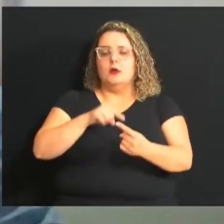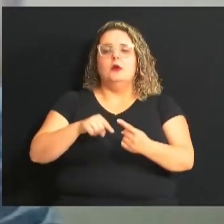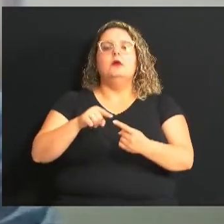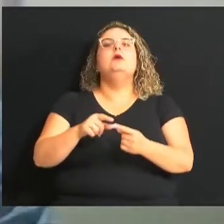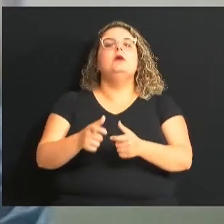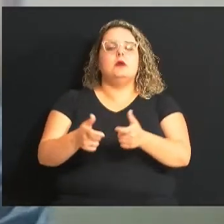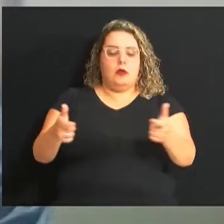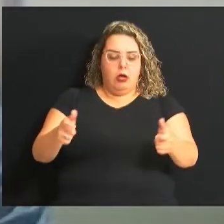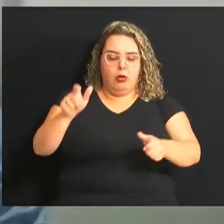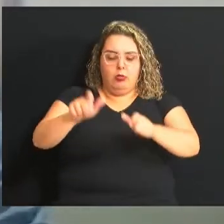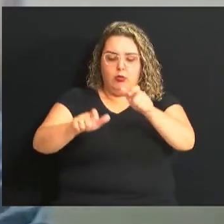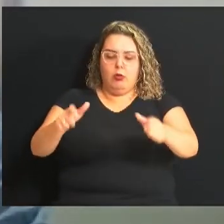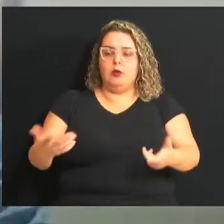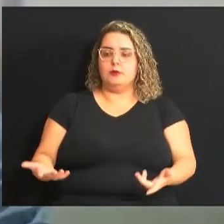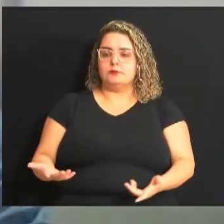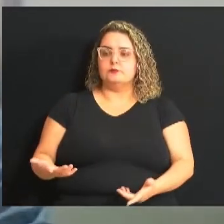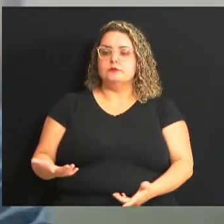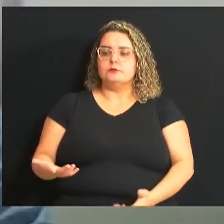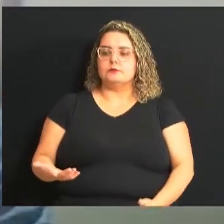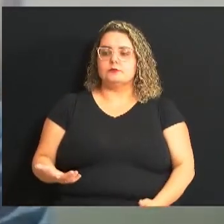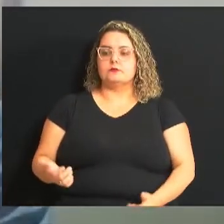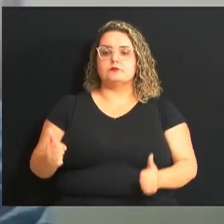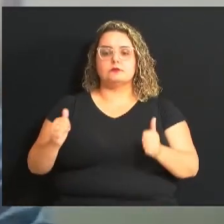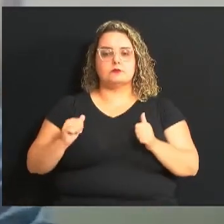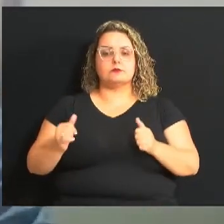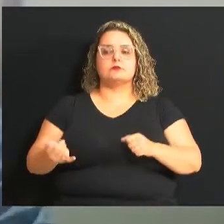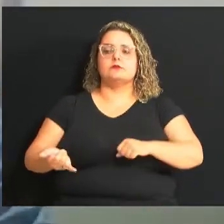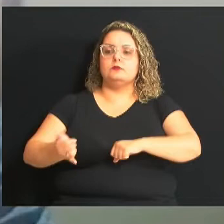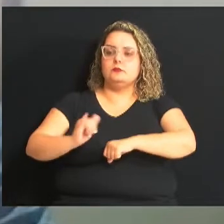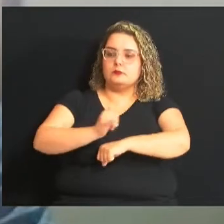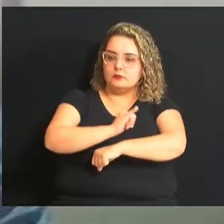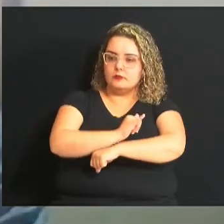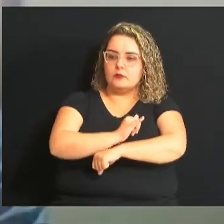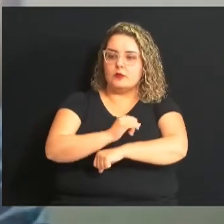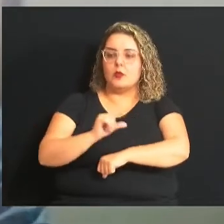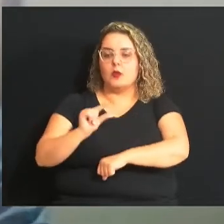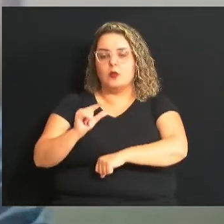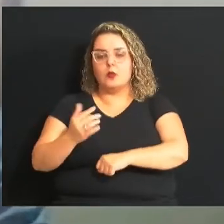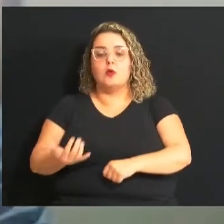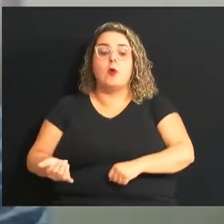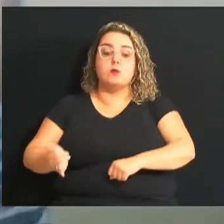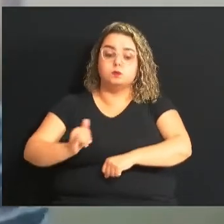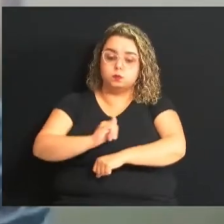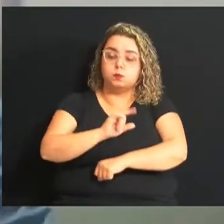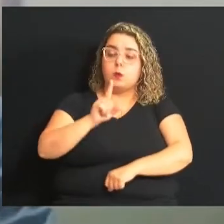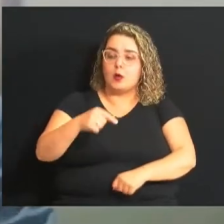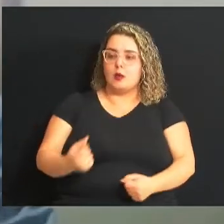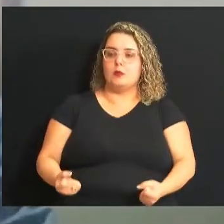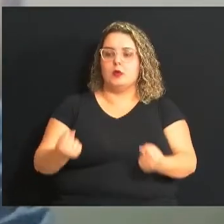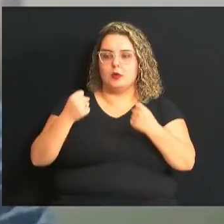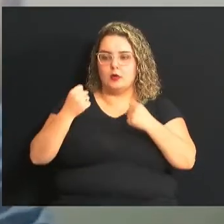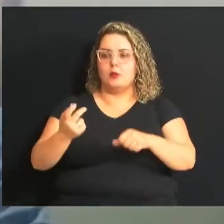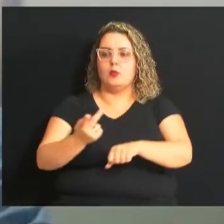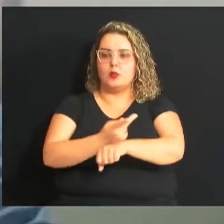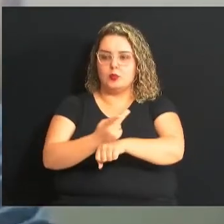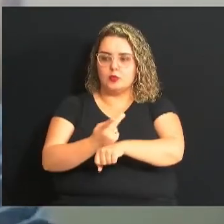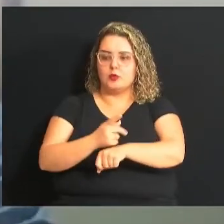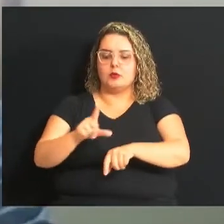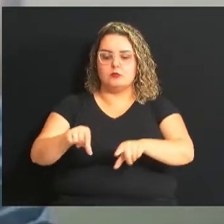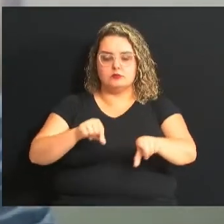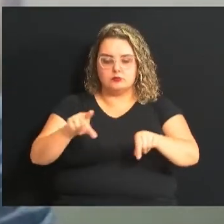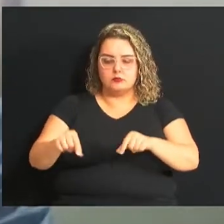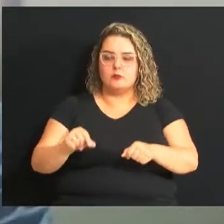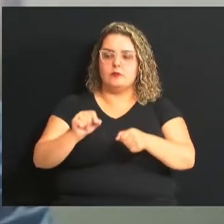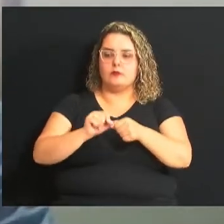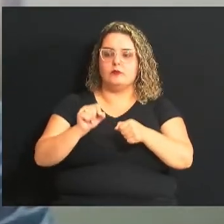que é inativo, né? Então, o excesso de peso e a obesidade se dá pela inatividade física. Então, procurar alternativas que façam com que esse ser